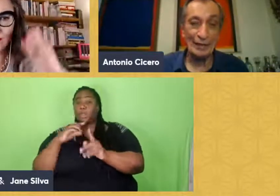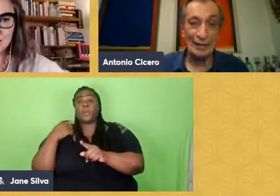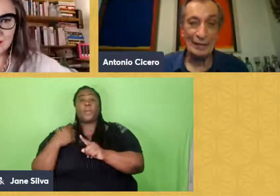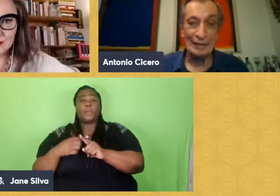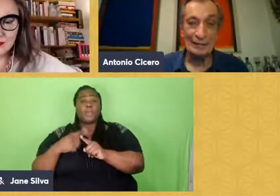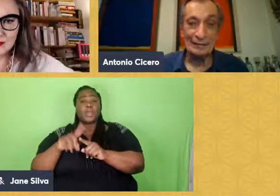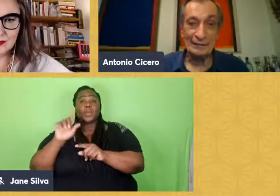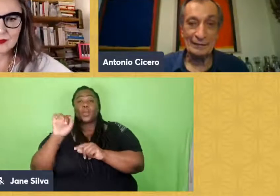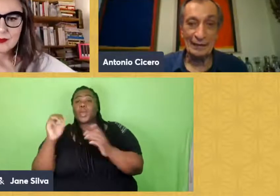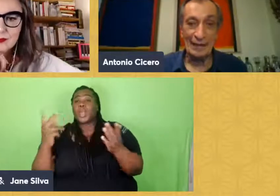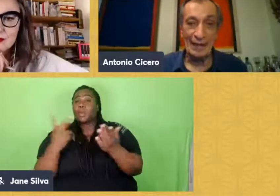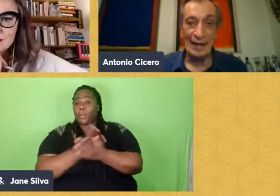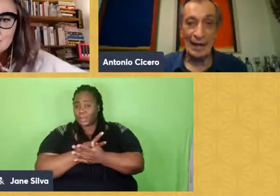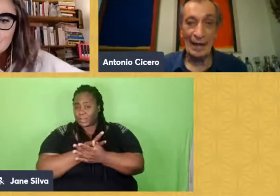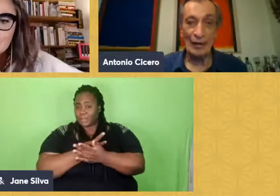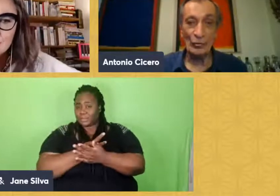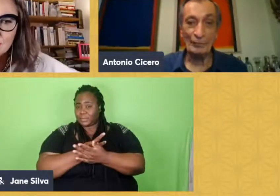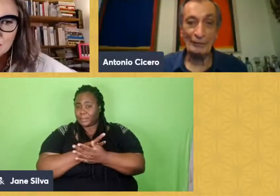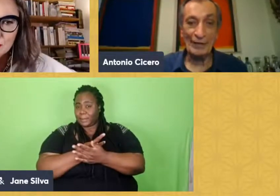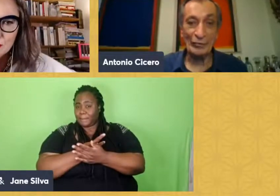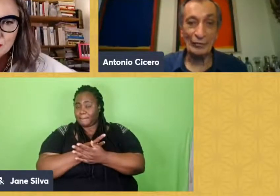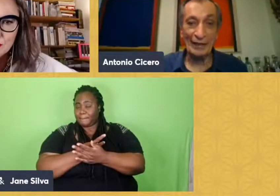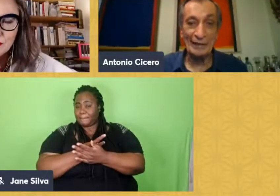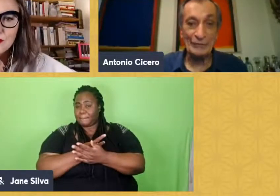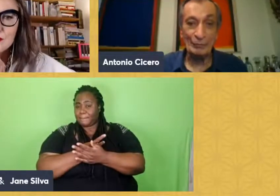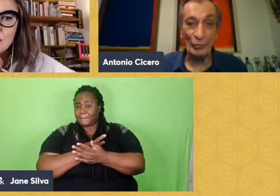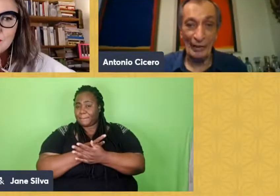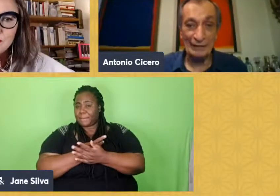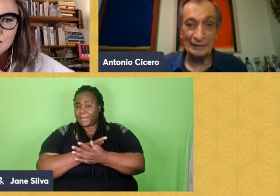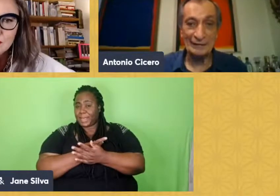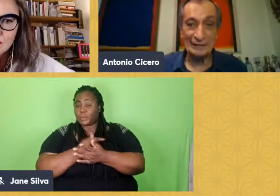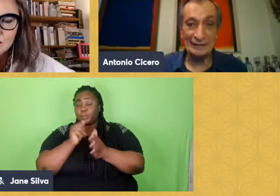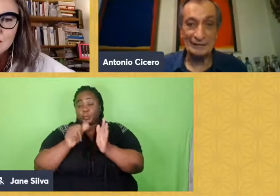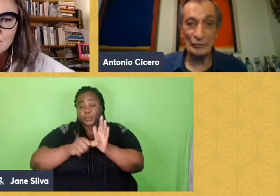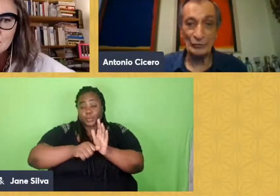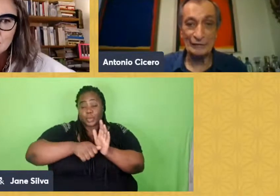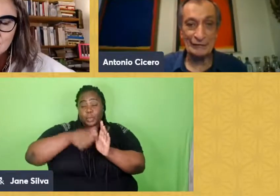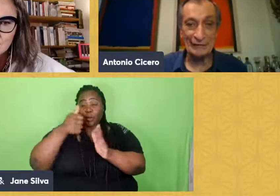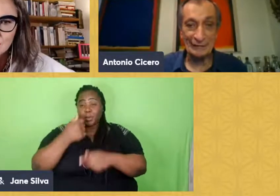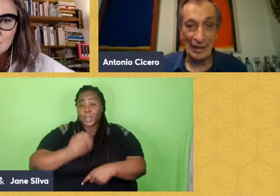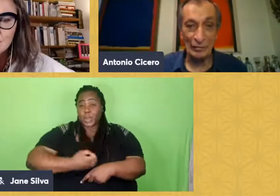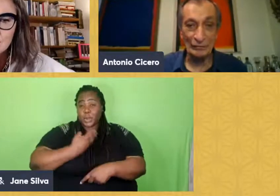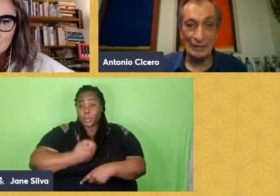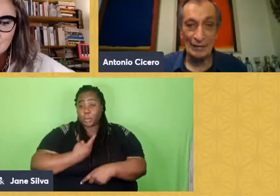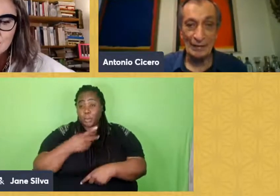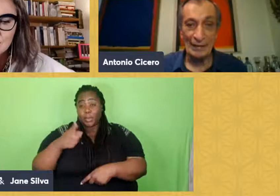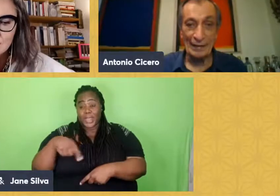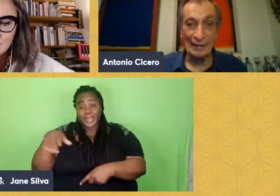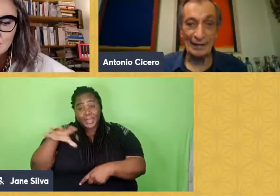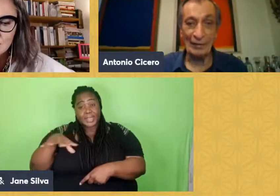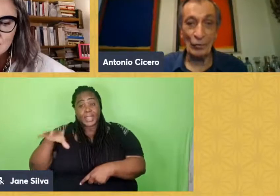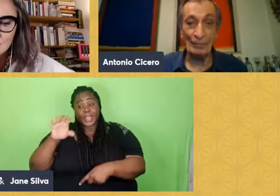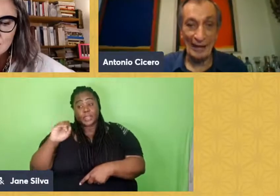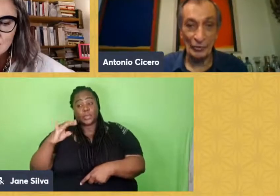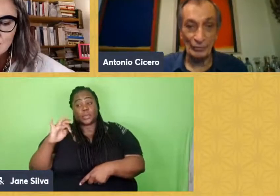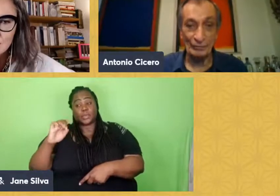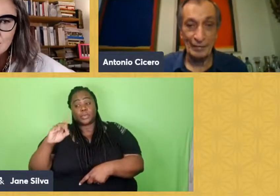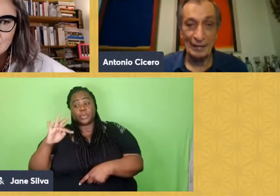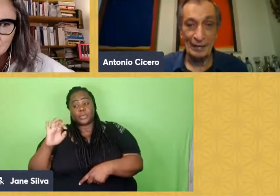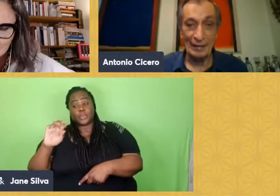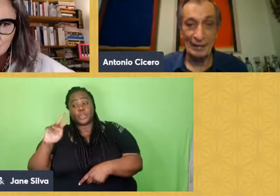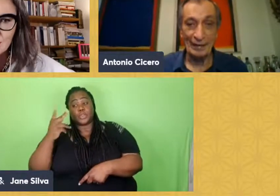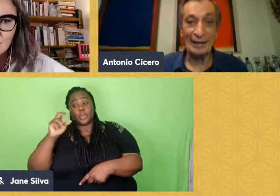ocorre que o primeiro grande poeta da tradição ocidental,